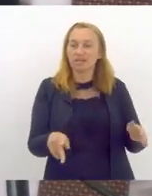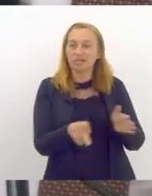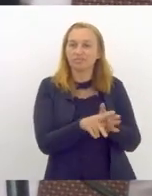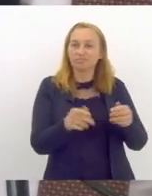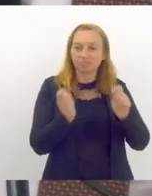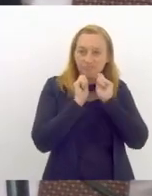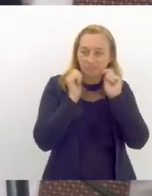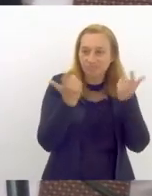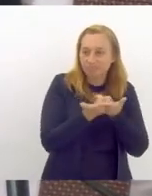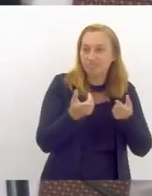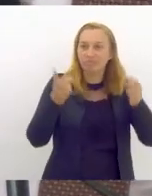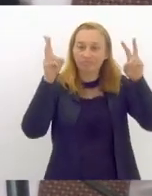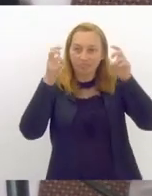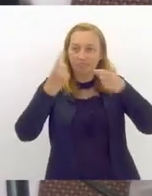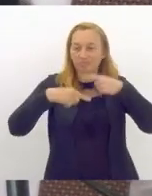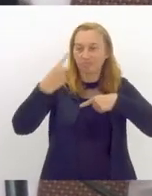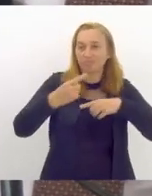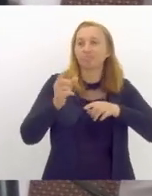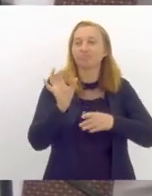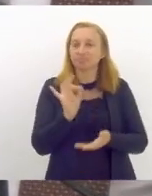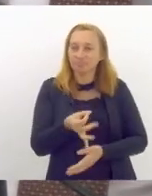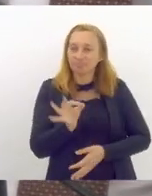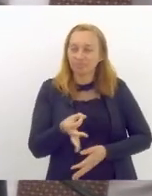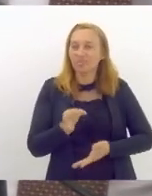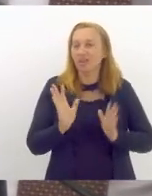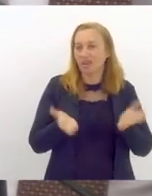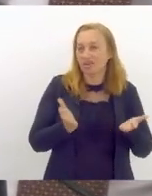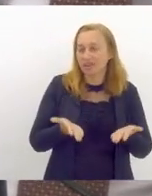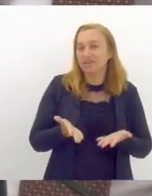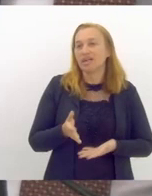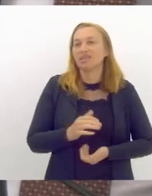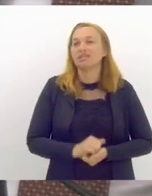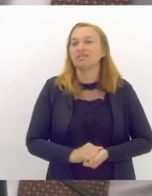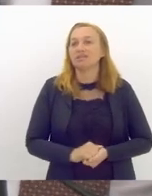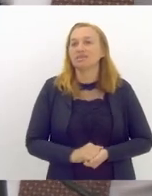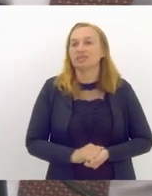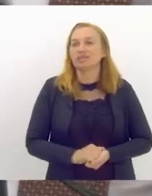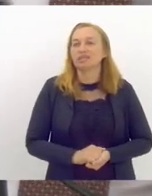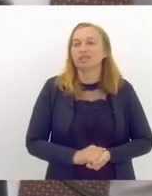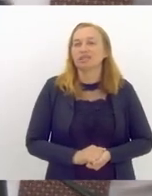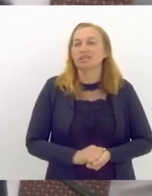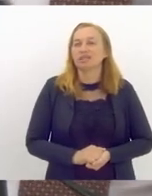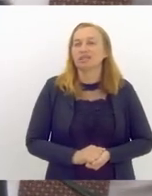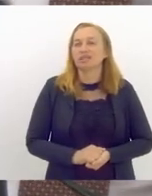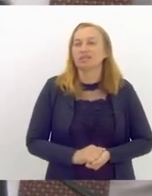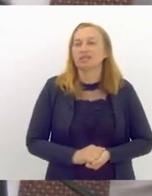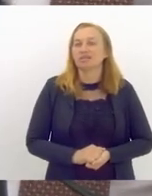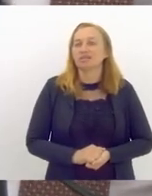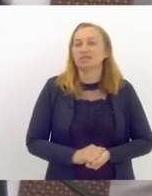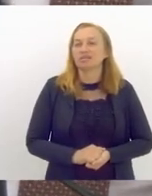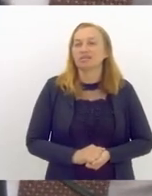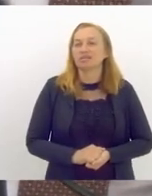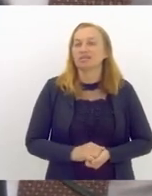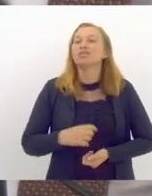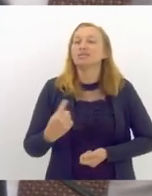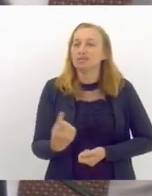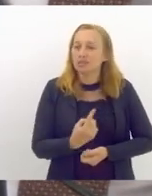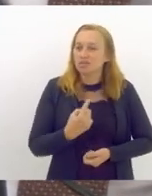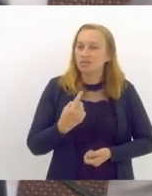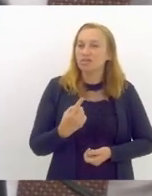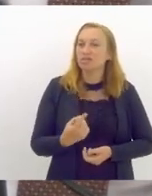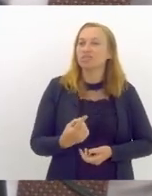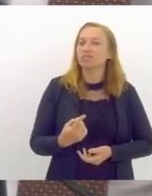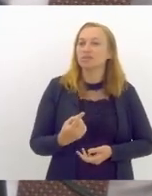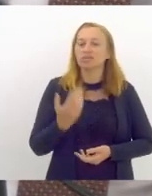vai superar esse tema obviamente agora é óbvio que isso tem que ser algo inclusive para nosso posicionamento